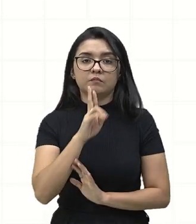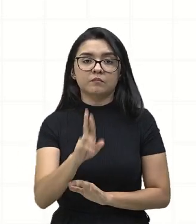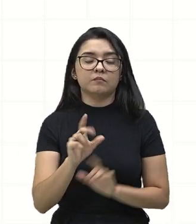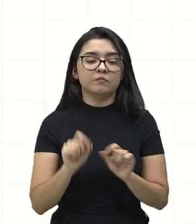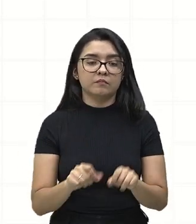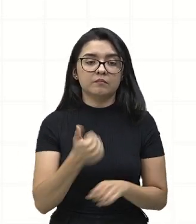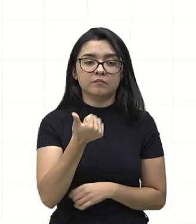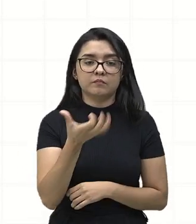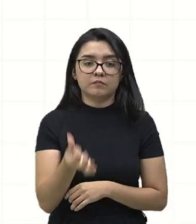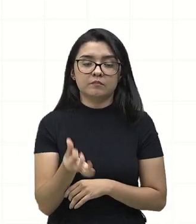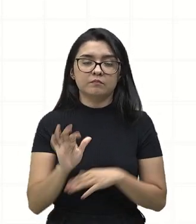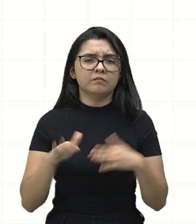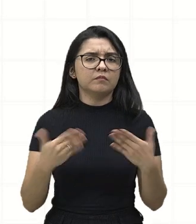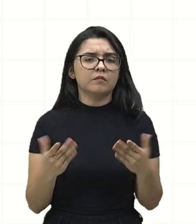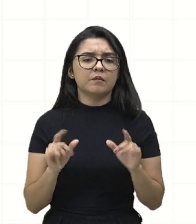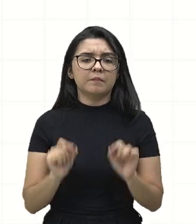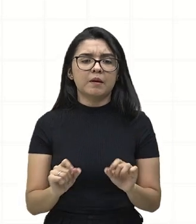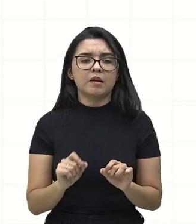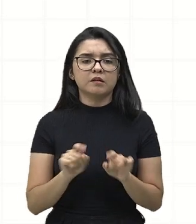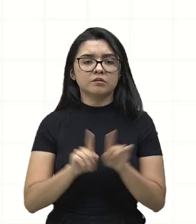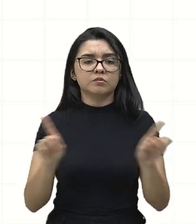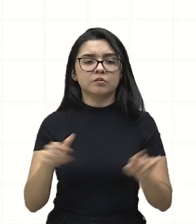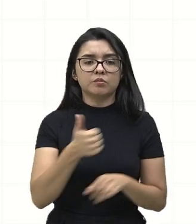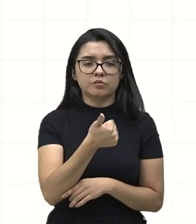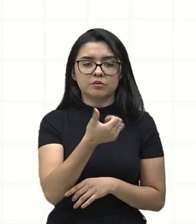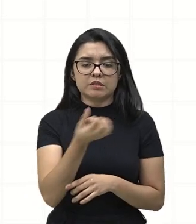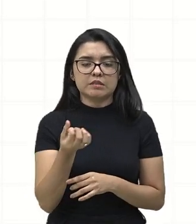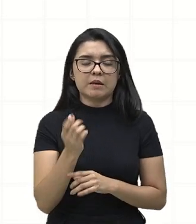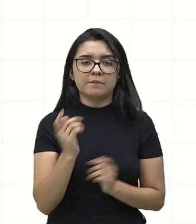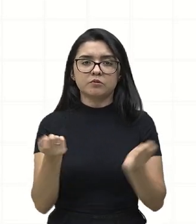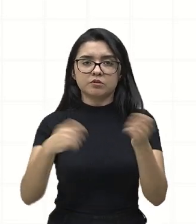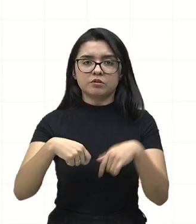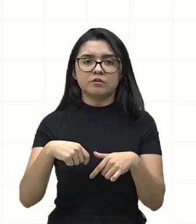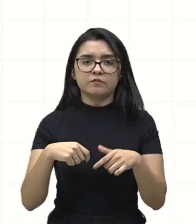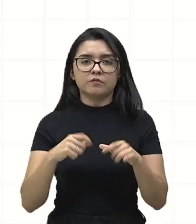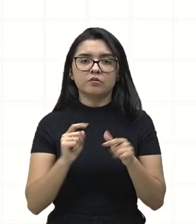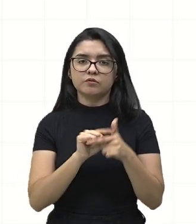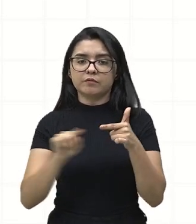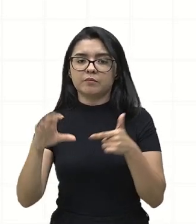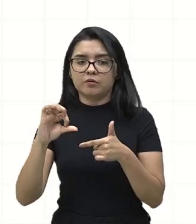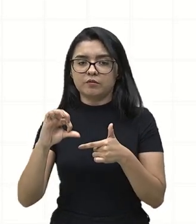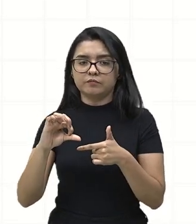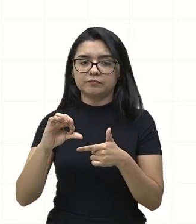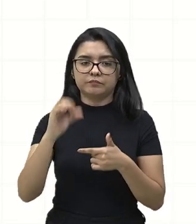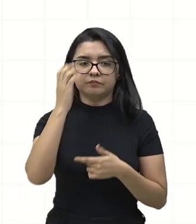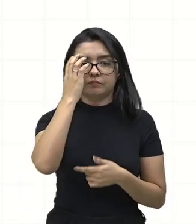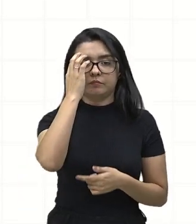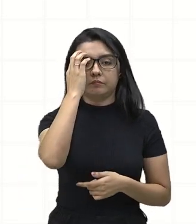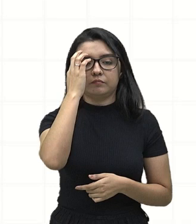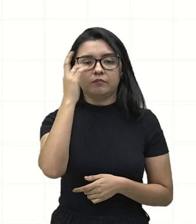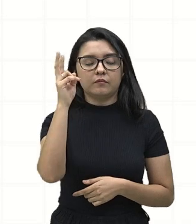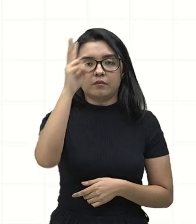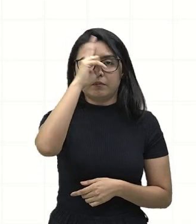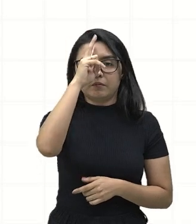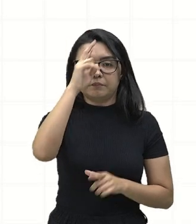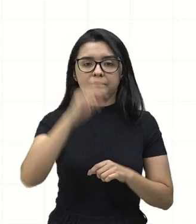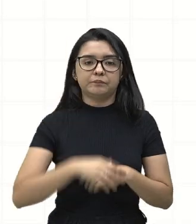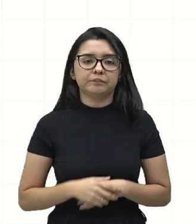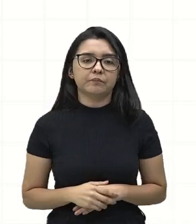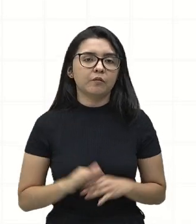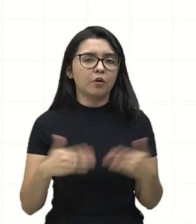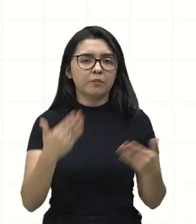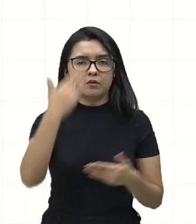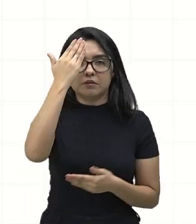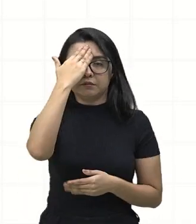é 16. O 16, ele é divisível por 9? Vamos lembrar. Como é que eu sei